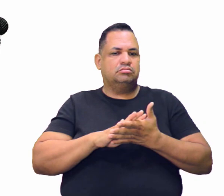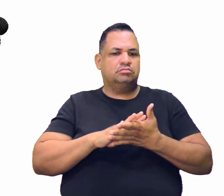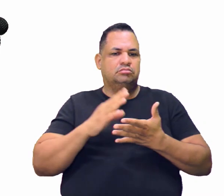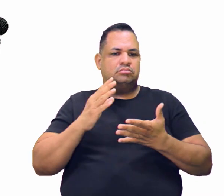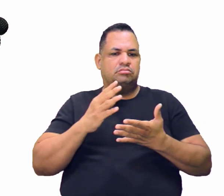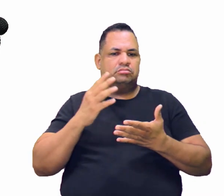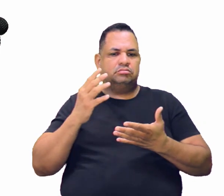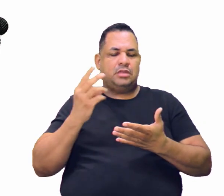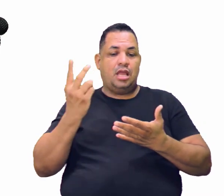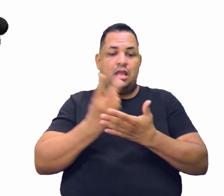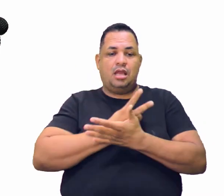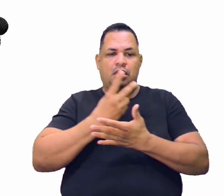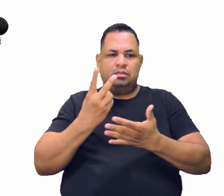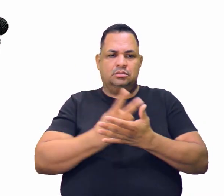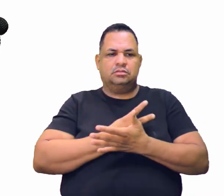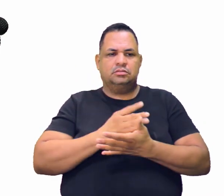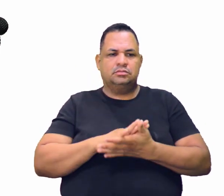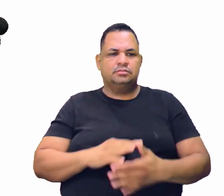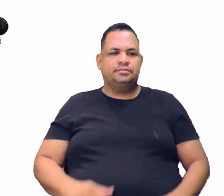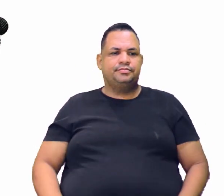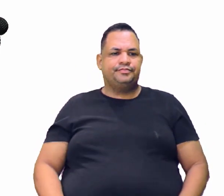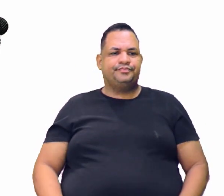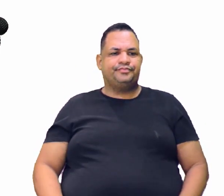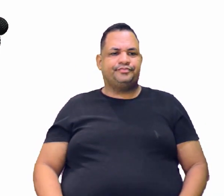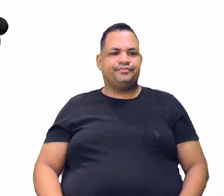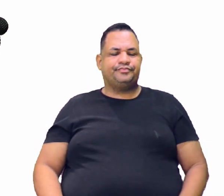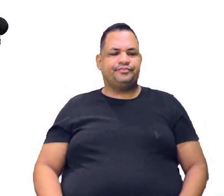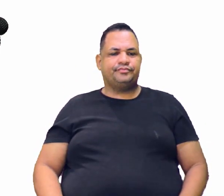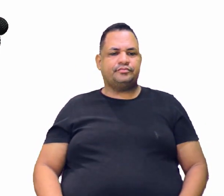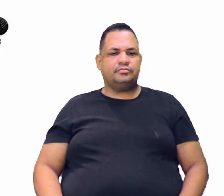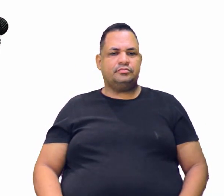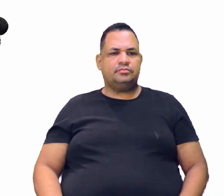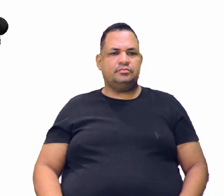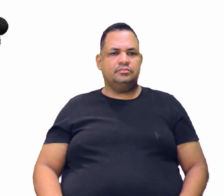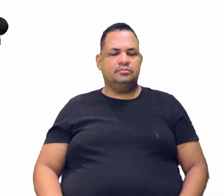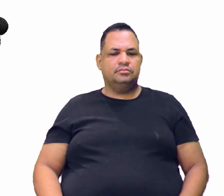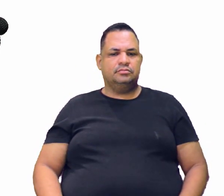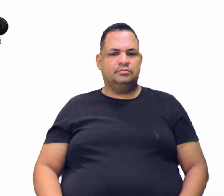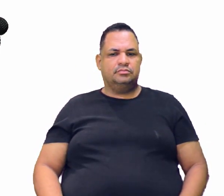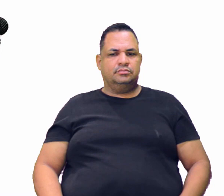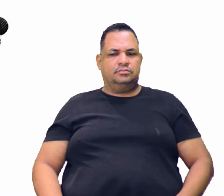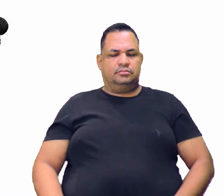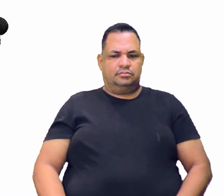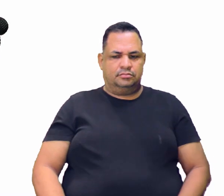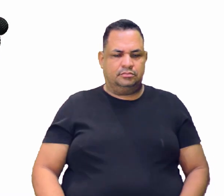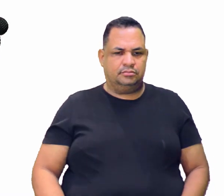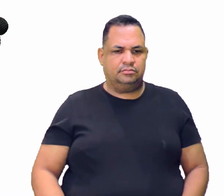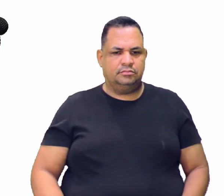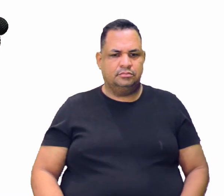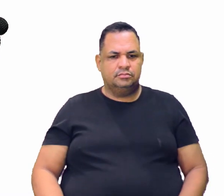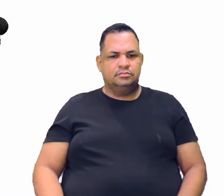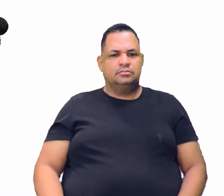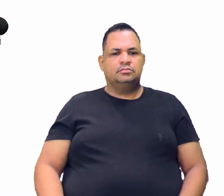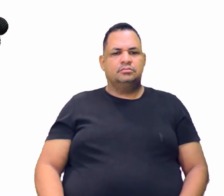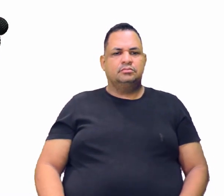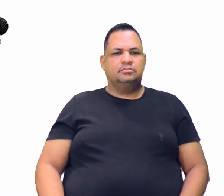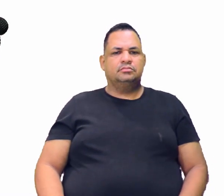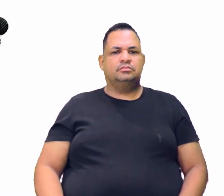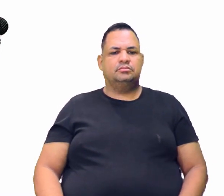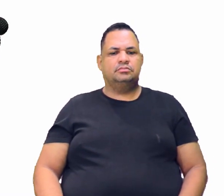HD, tá bom? Pode deletar tudo, tá bom? Só existe menos, não